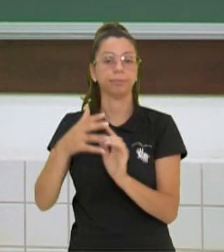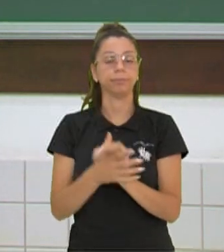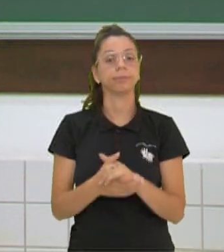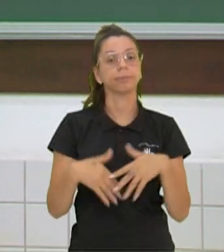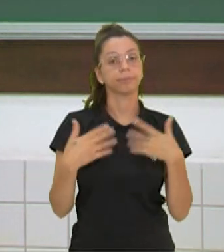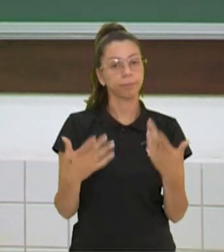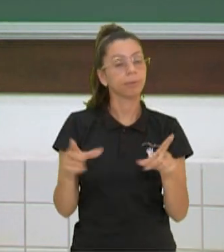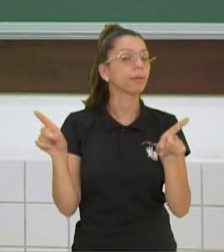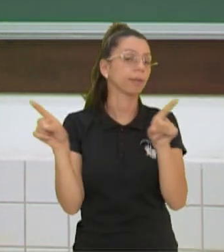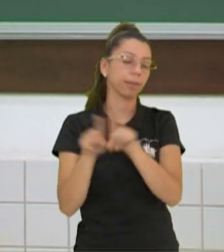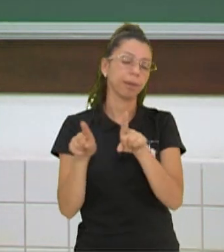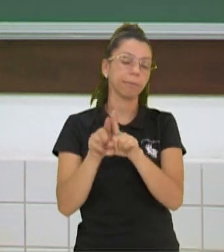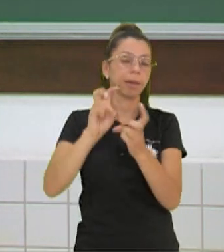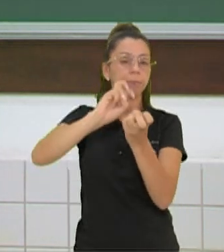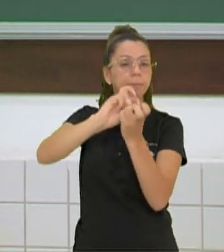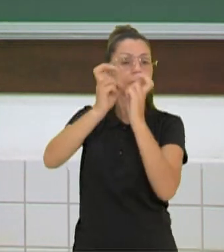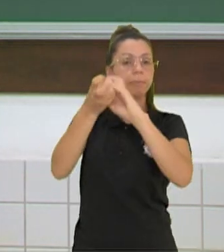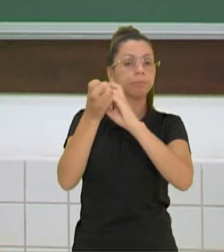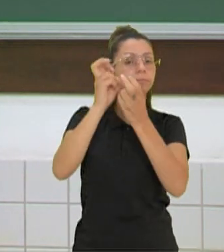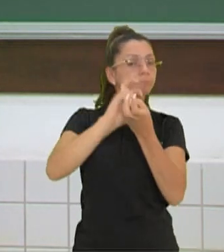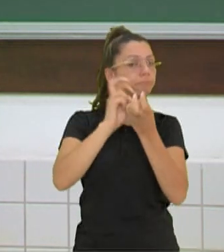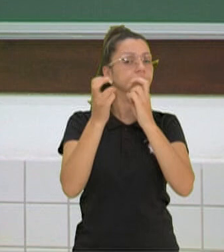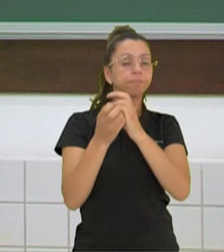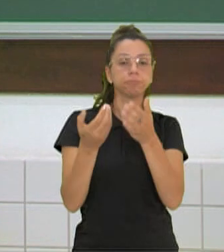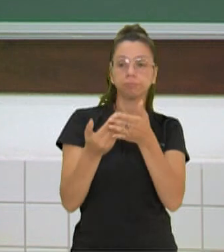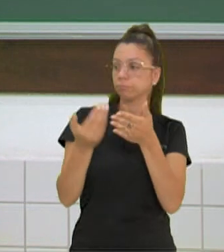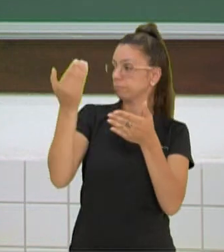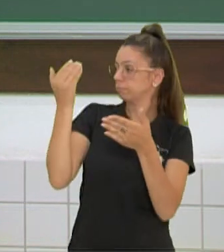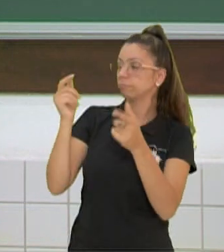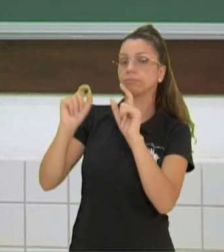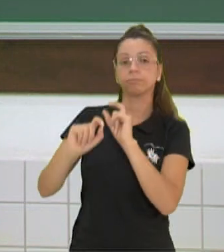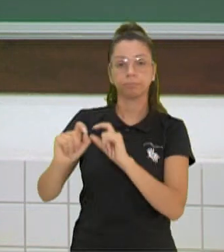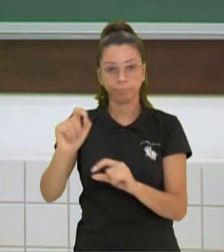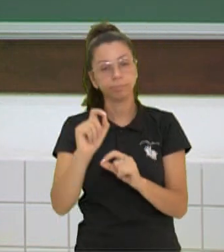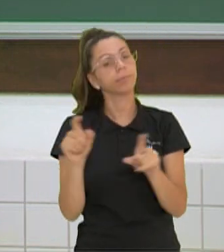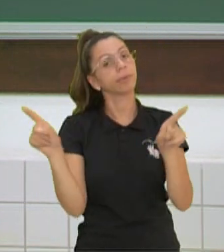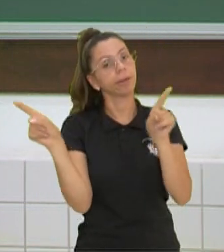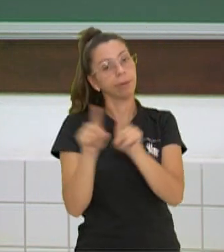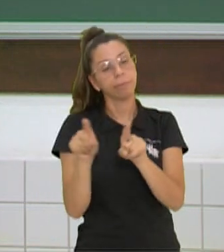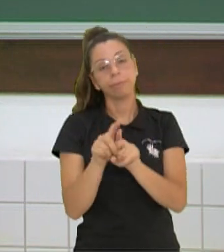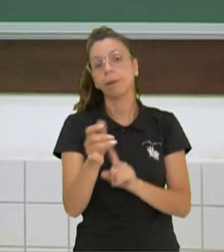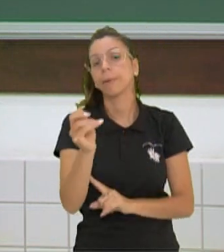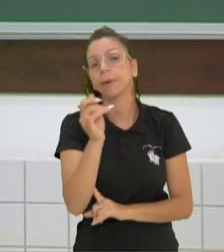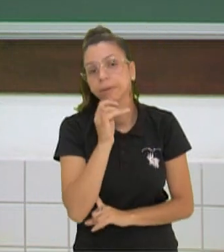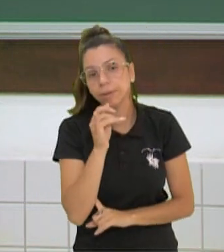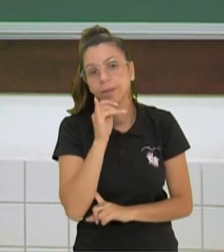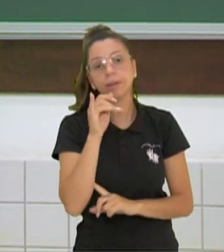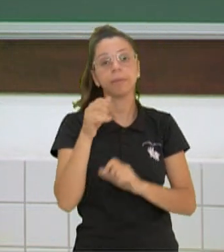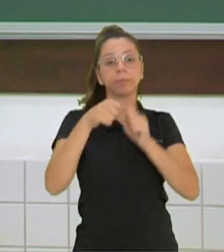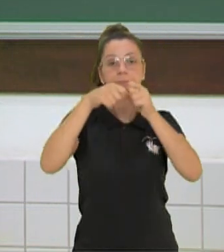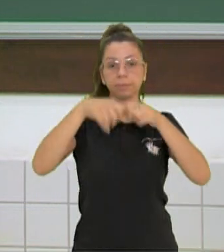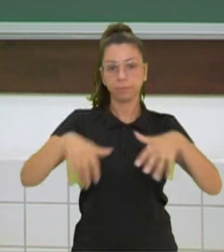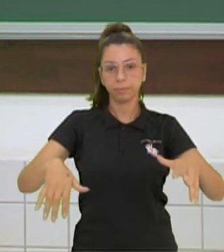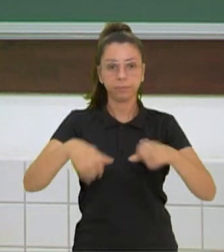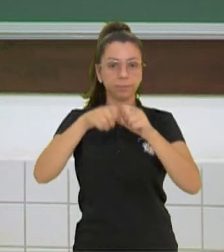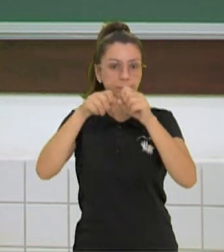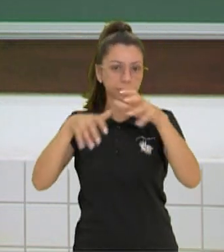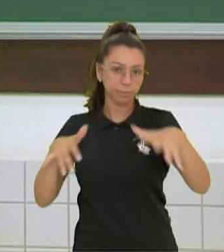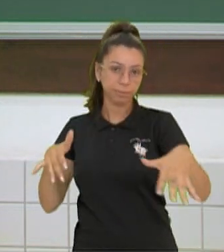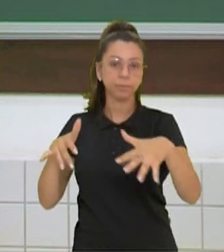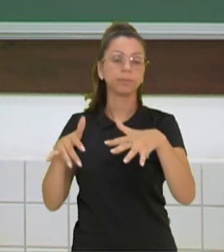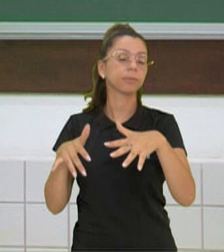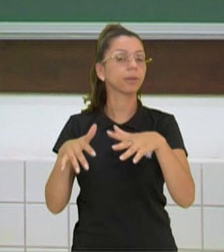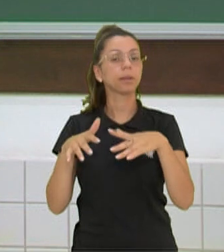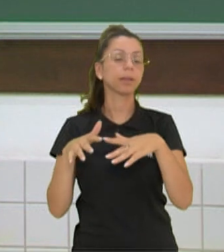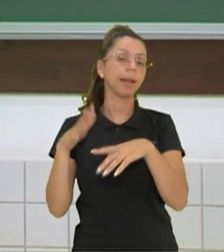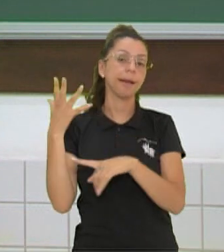E a gente fez uma ginga em outra aula anterior, né? Então, também é um exemplo desse enraizamento, né? Dessa